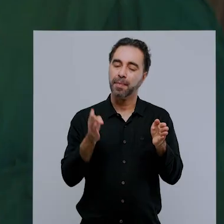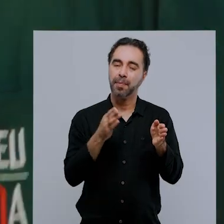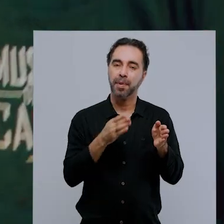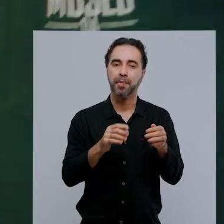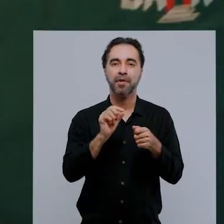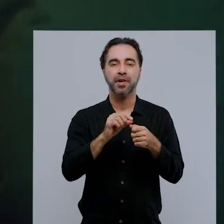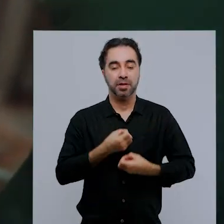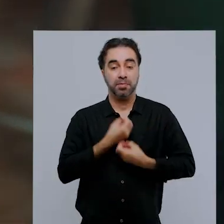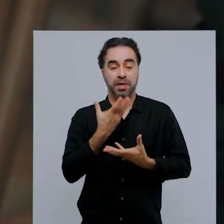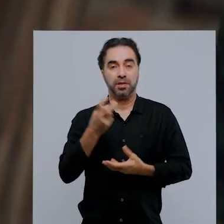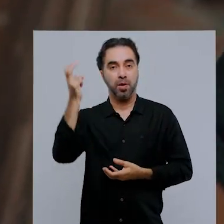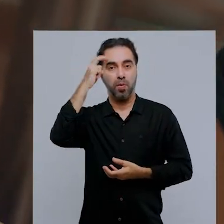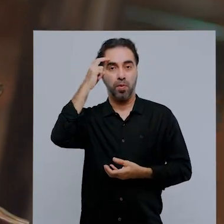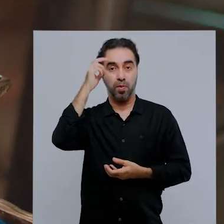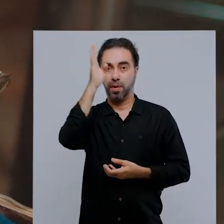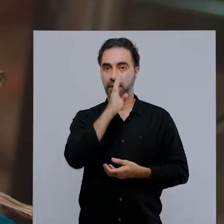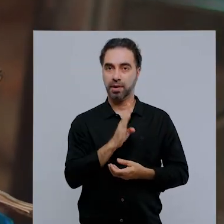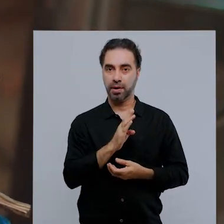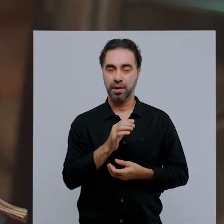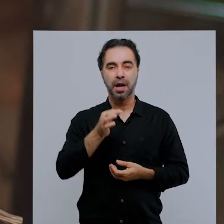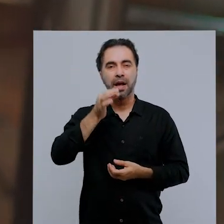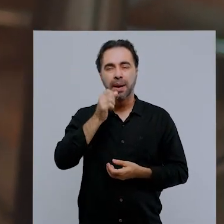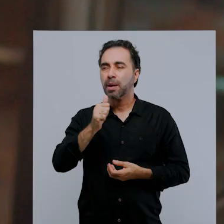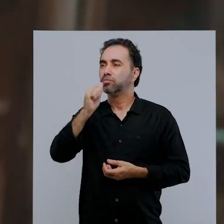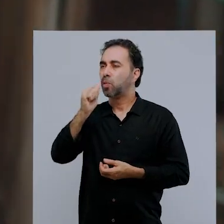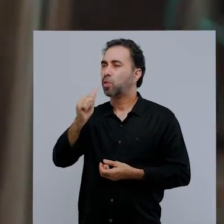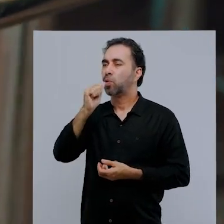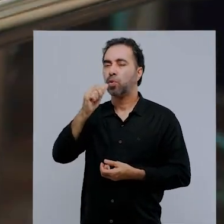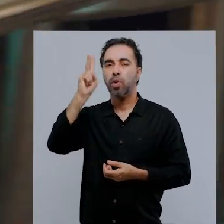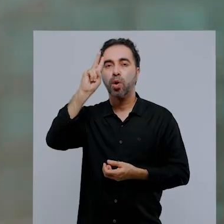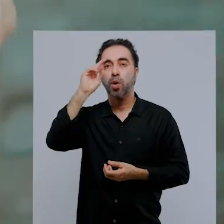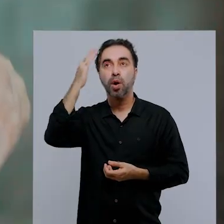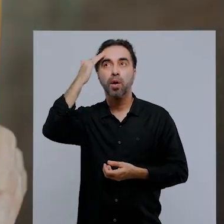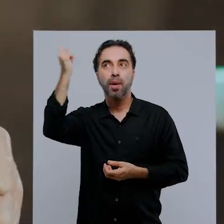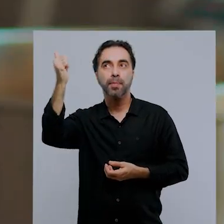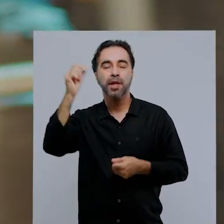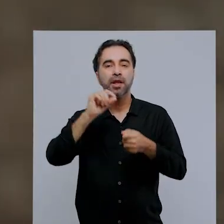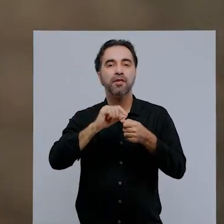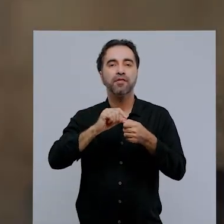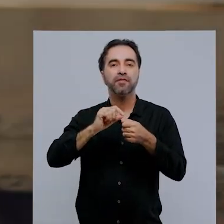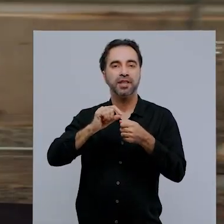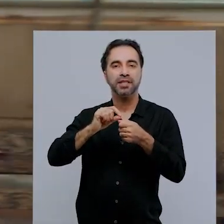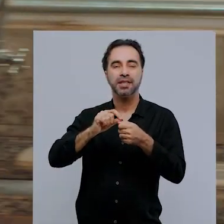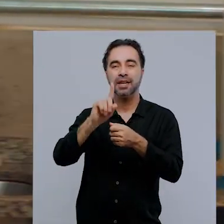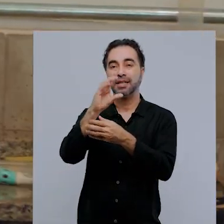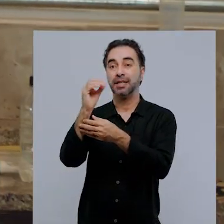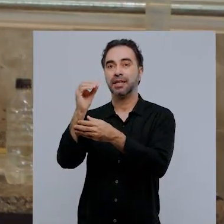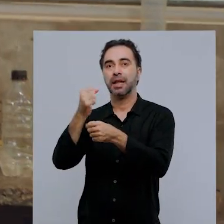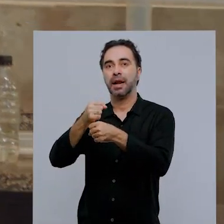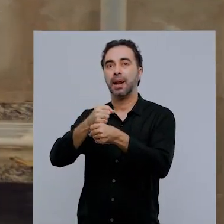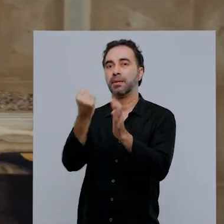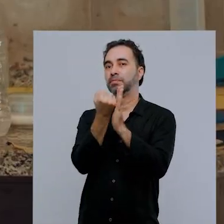expressão da cultura brasileira, carregando em cada gole a história, os saberes e o fazer secular que moldam nossa